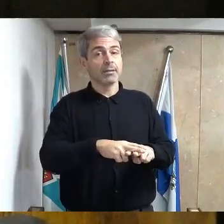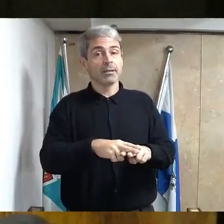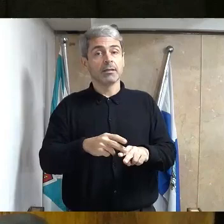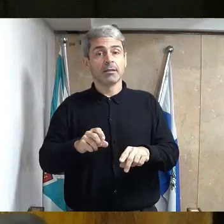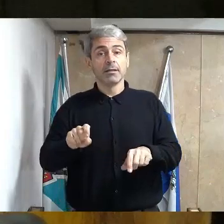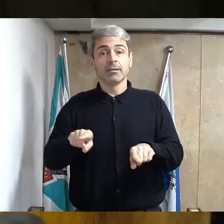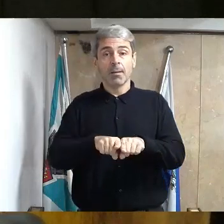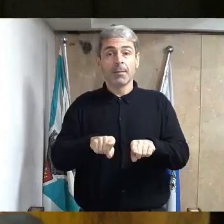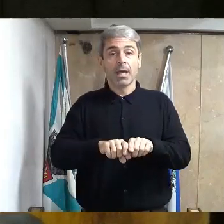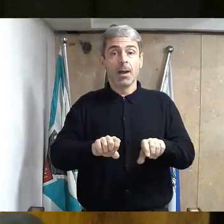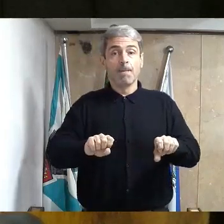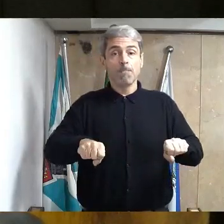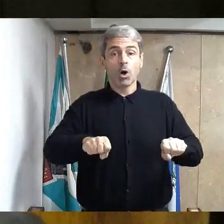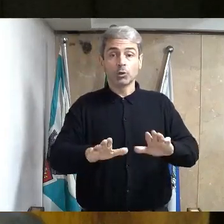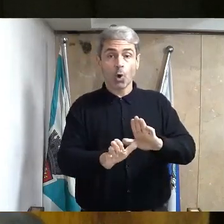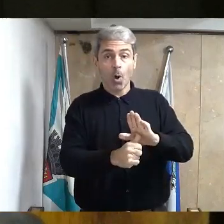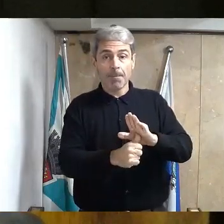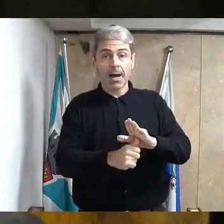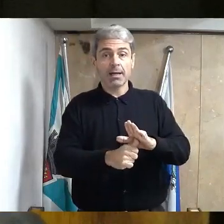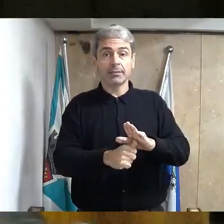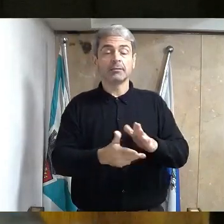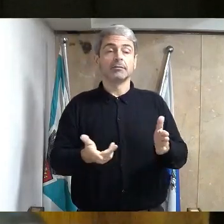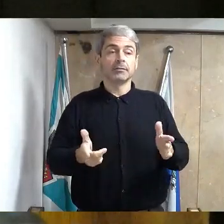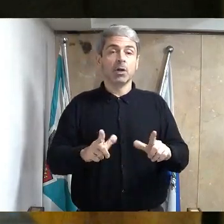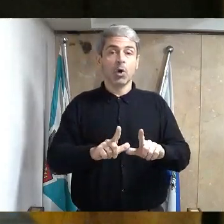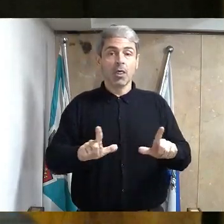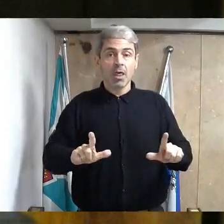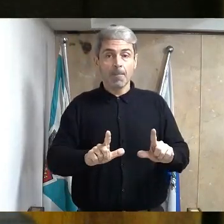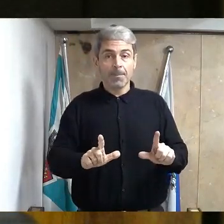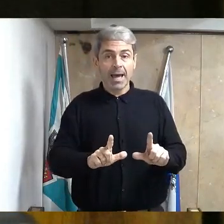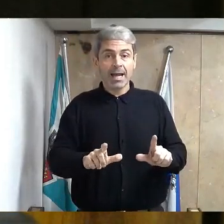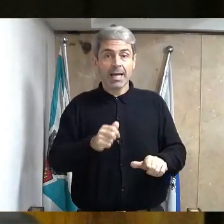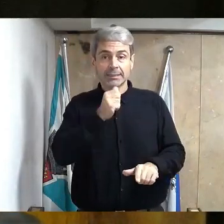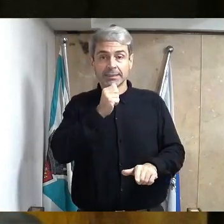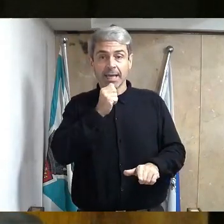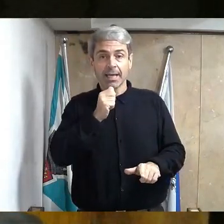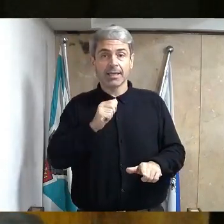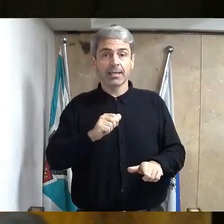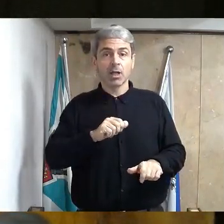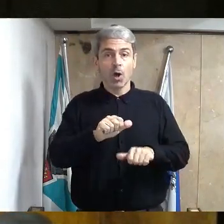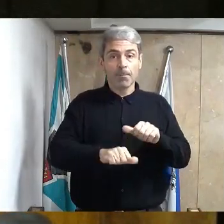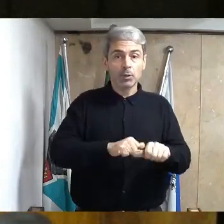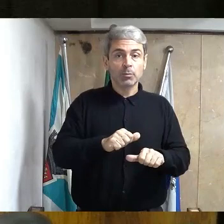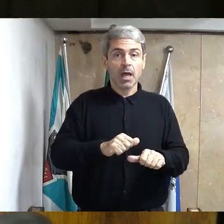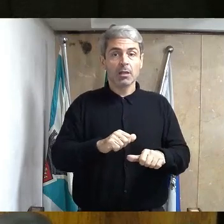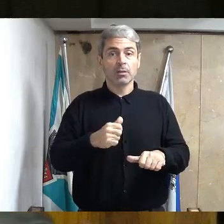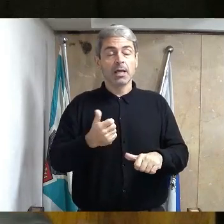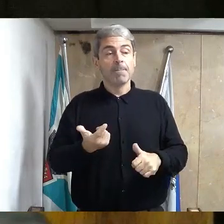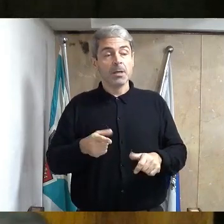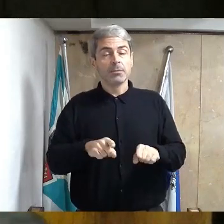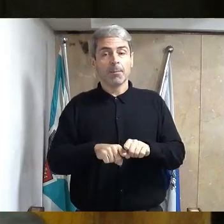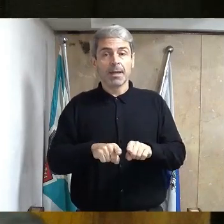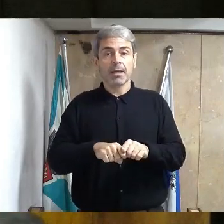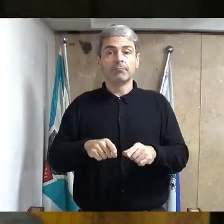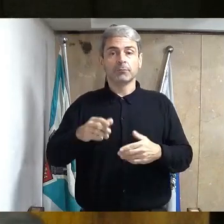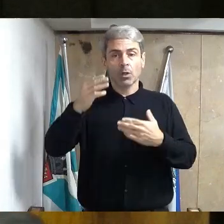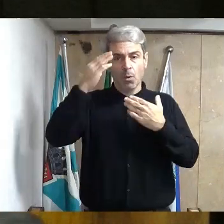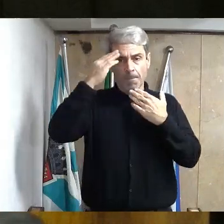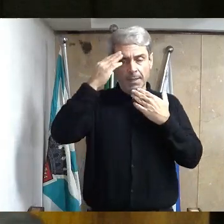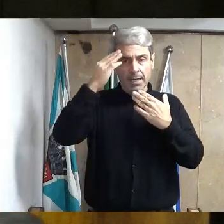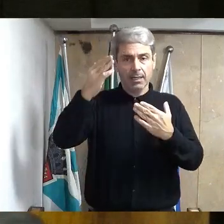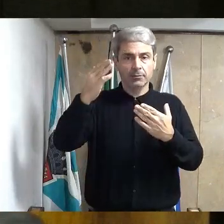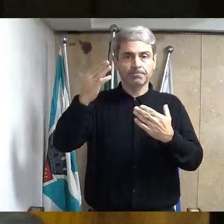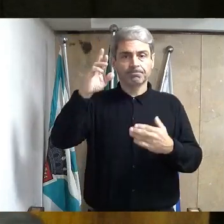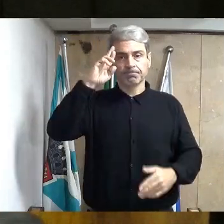motos roubadas, sem placa, chassis adulterados, etc. Então, eu quero aqui agradecer à presidência